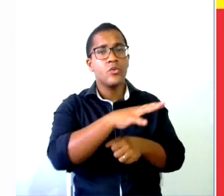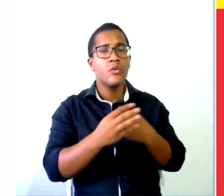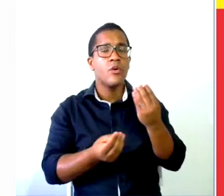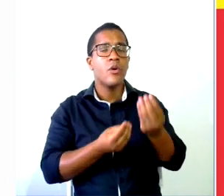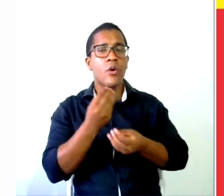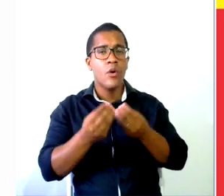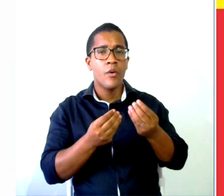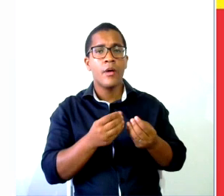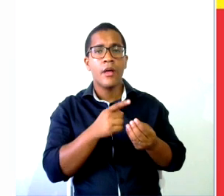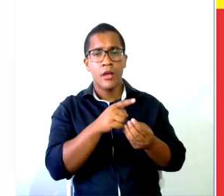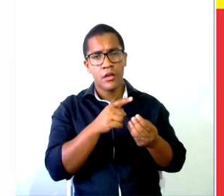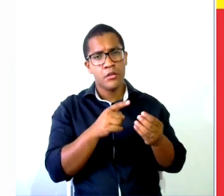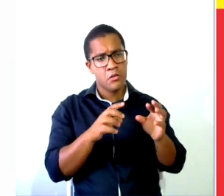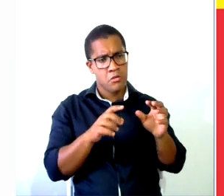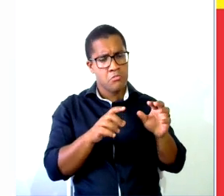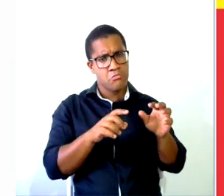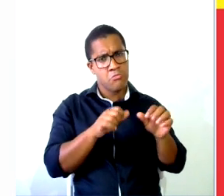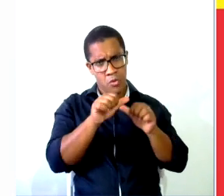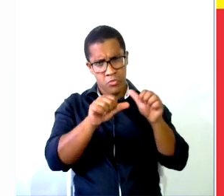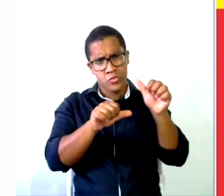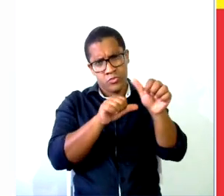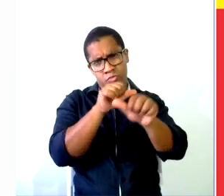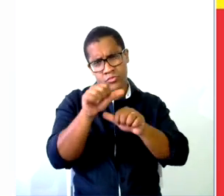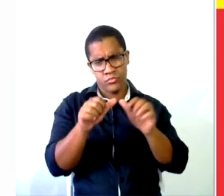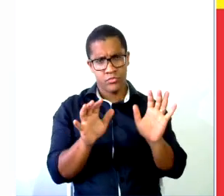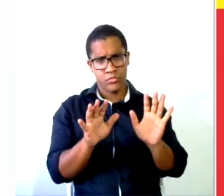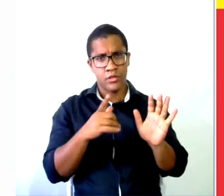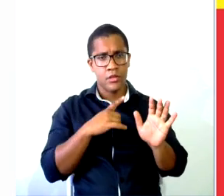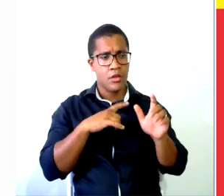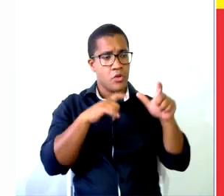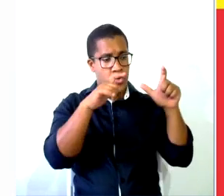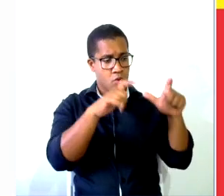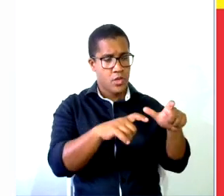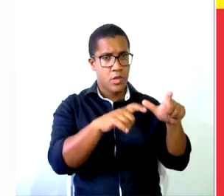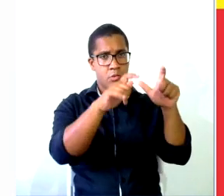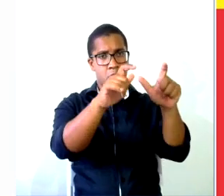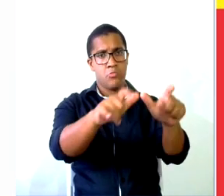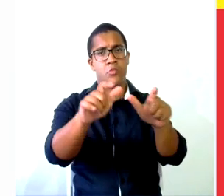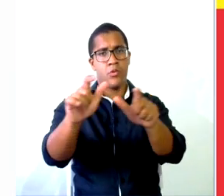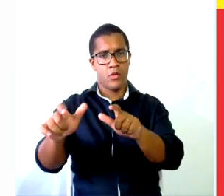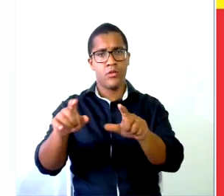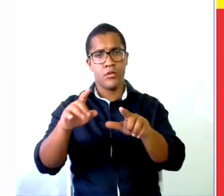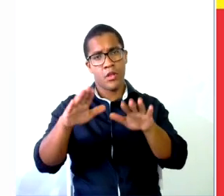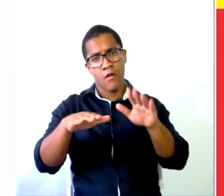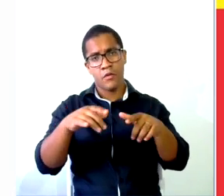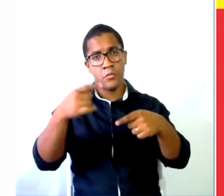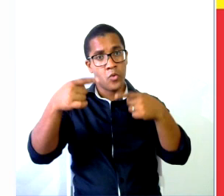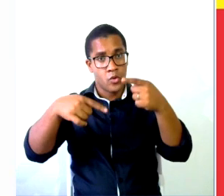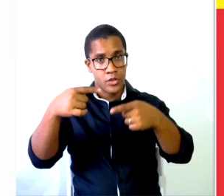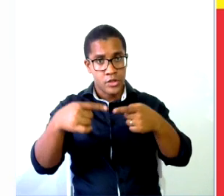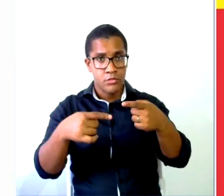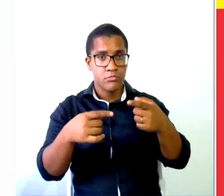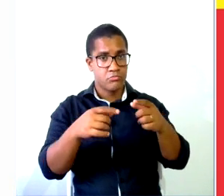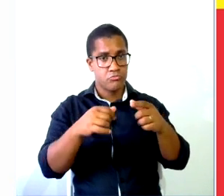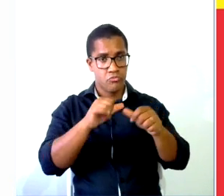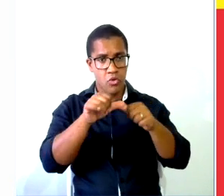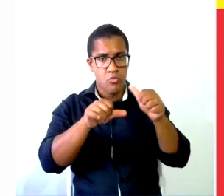Antiga, cuja condição variava segundo a região do sistema político, como eu